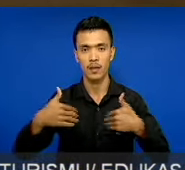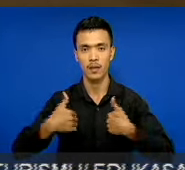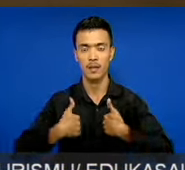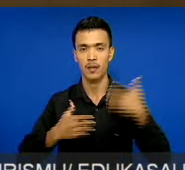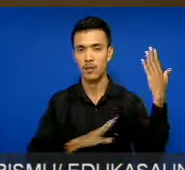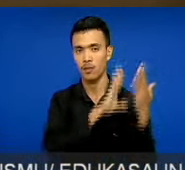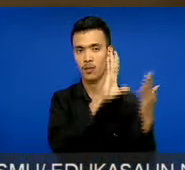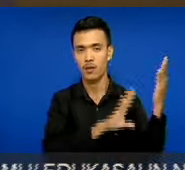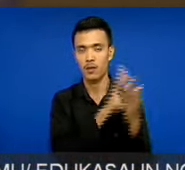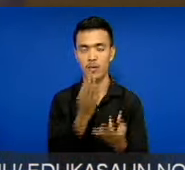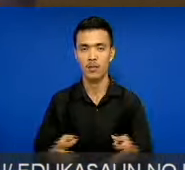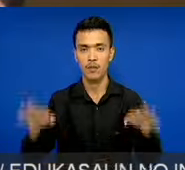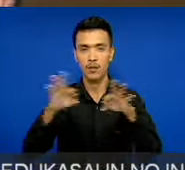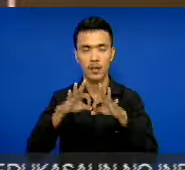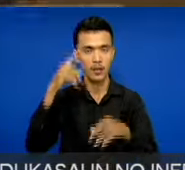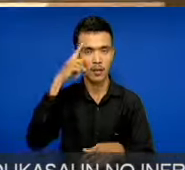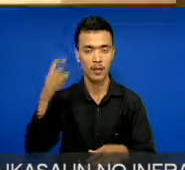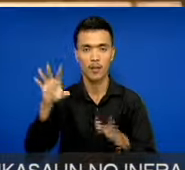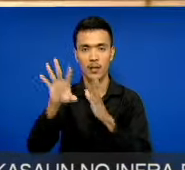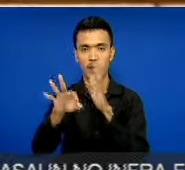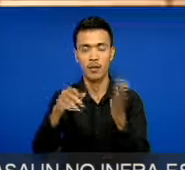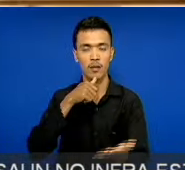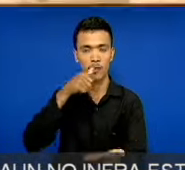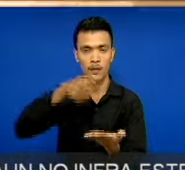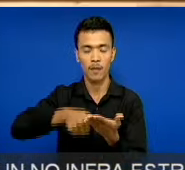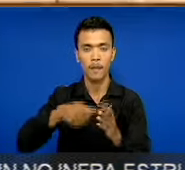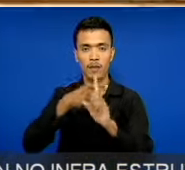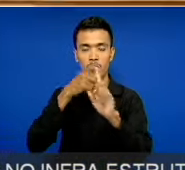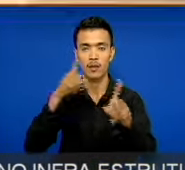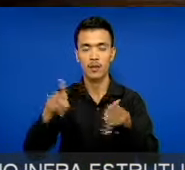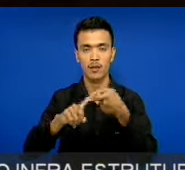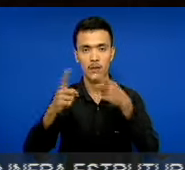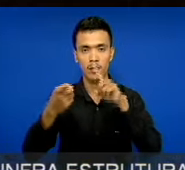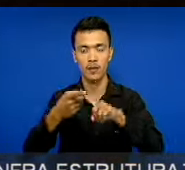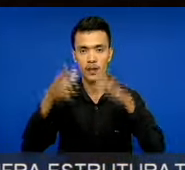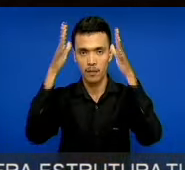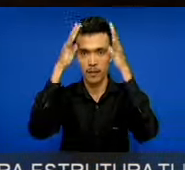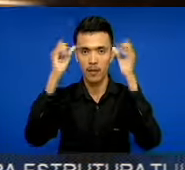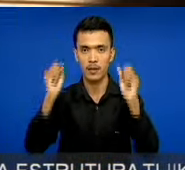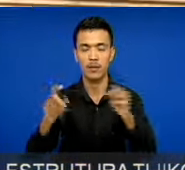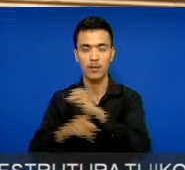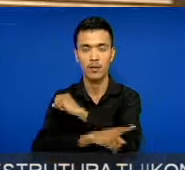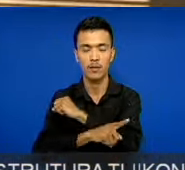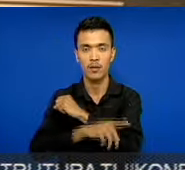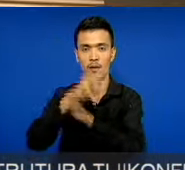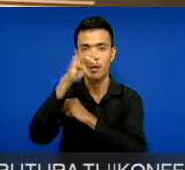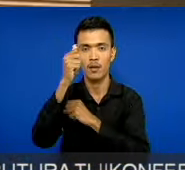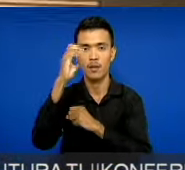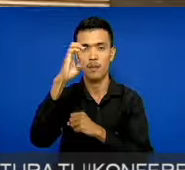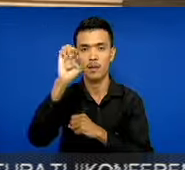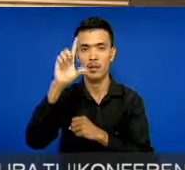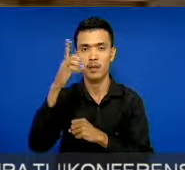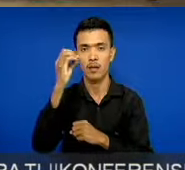comemoração importante ne. Tamba hetan mos convite oficial, husini homólogo, Presidente Português Marcelo Rebelo de